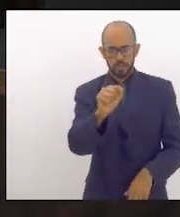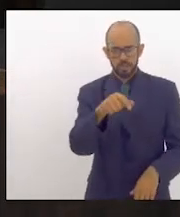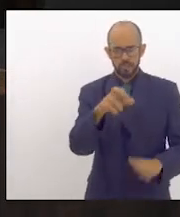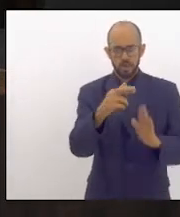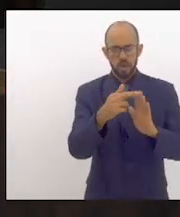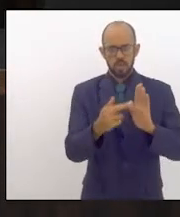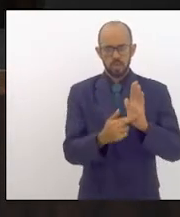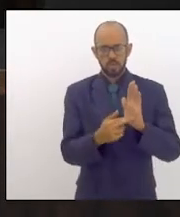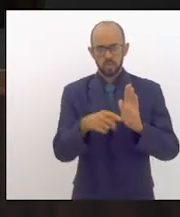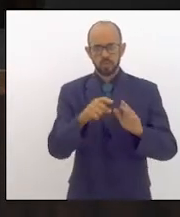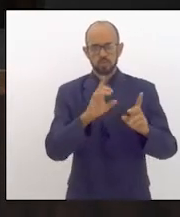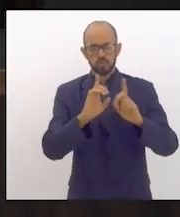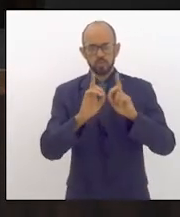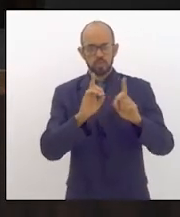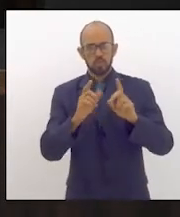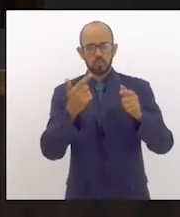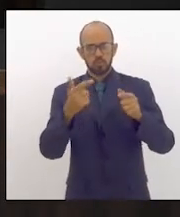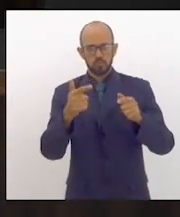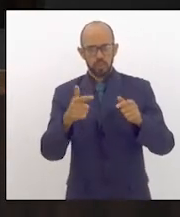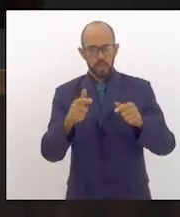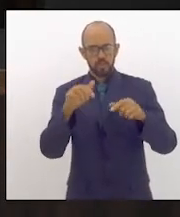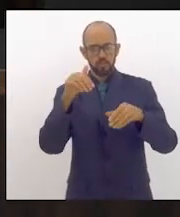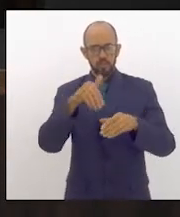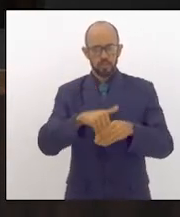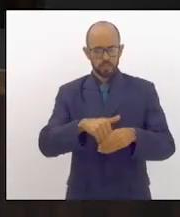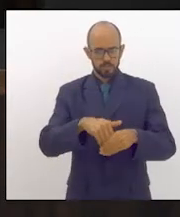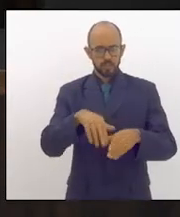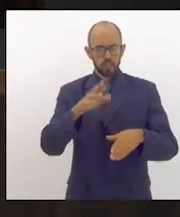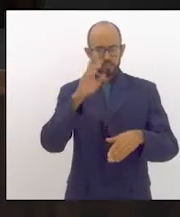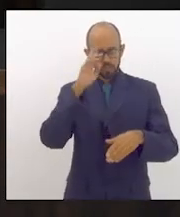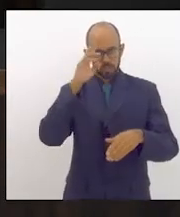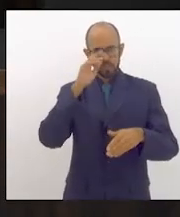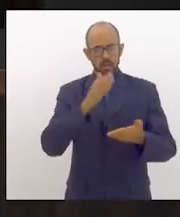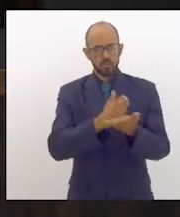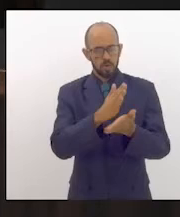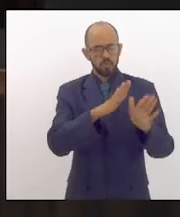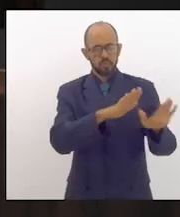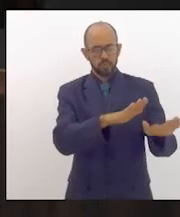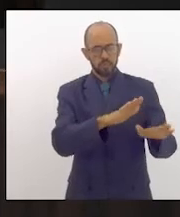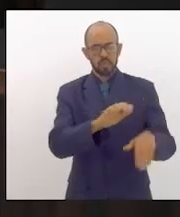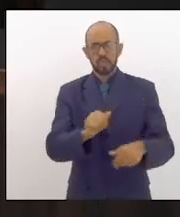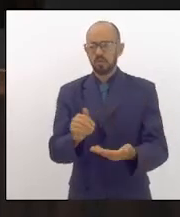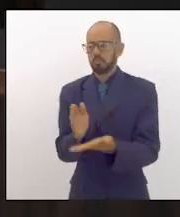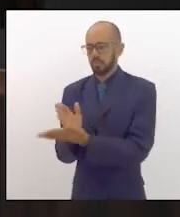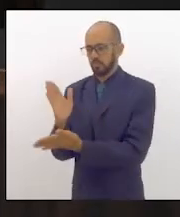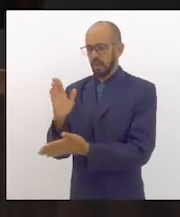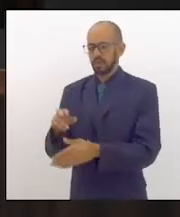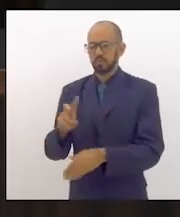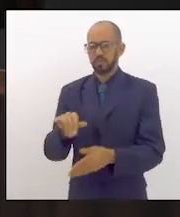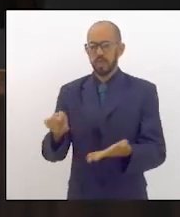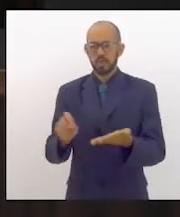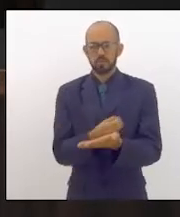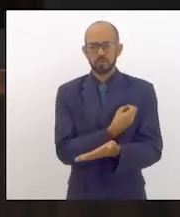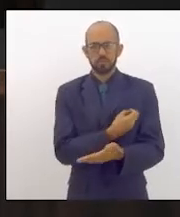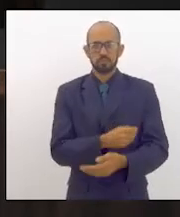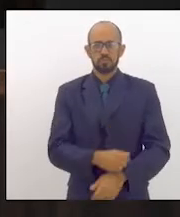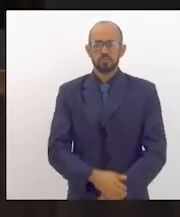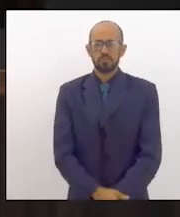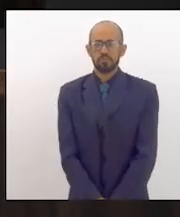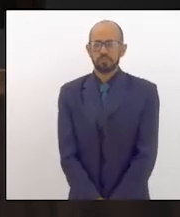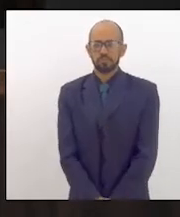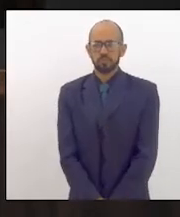na vendo que Queira discutir encerrada a discussão e votação senhores que aprovam permanente condução aprovado vai à promulgação